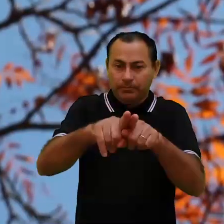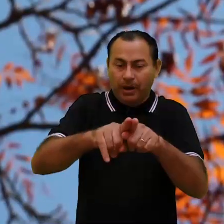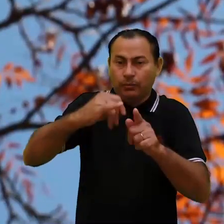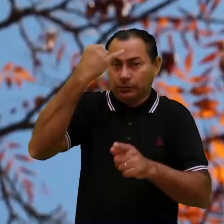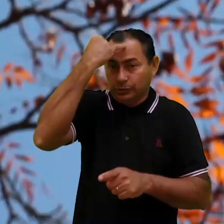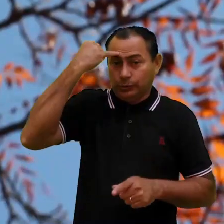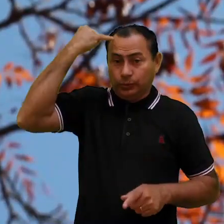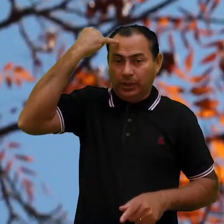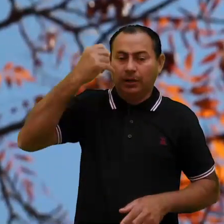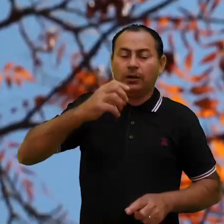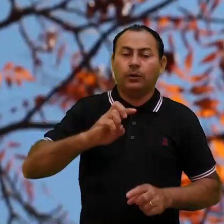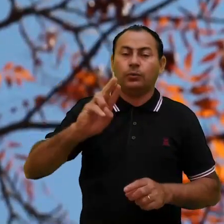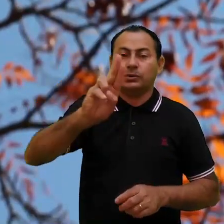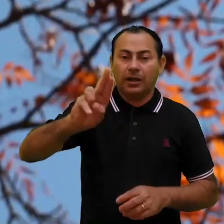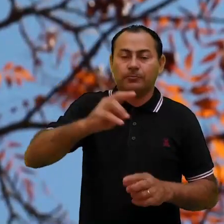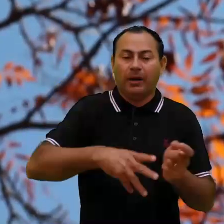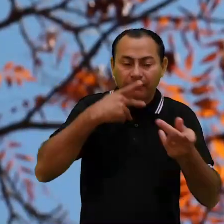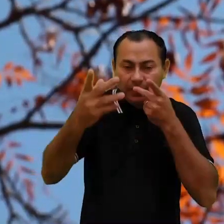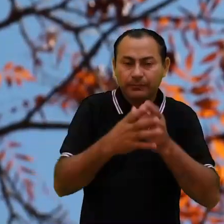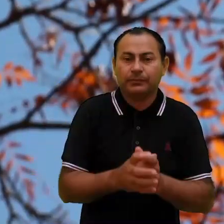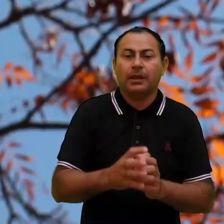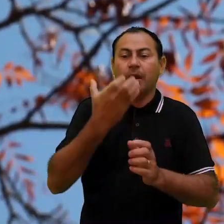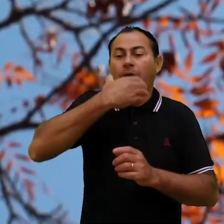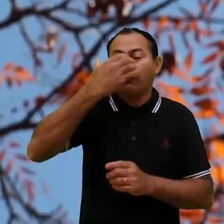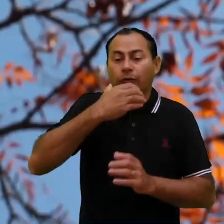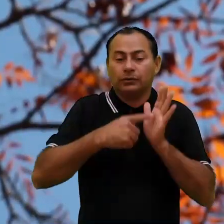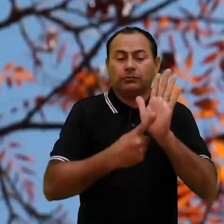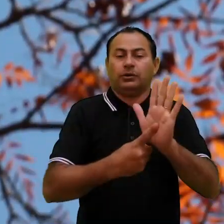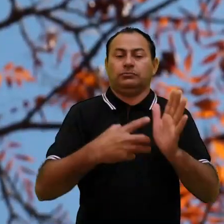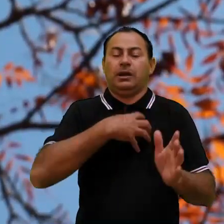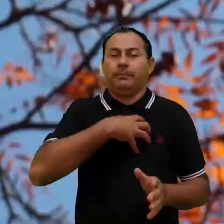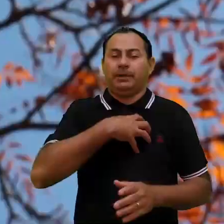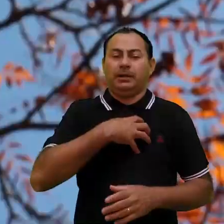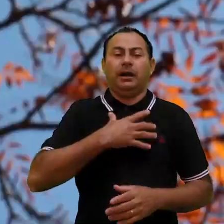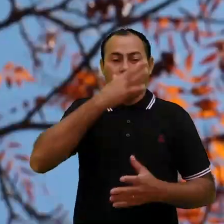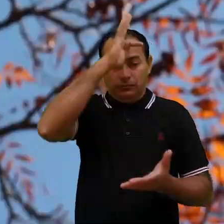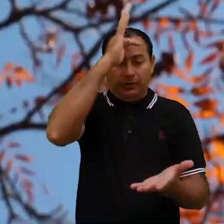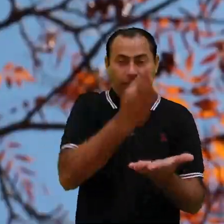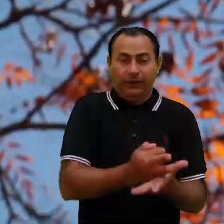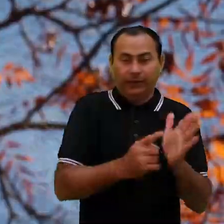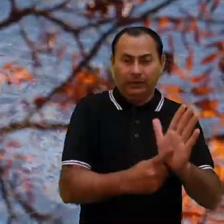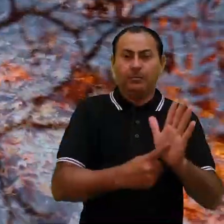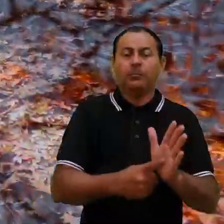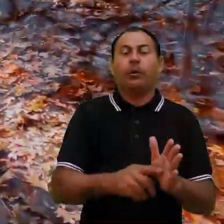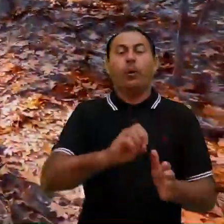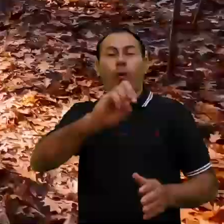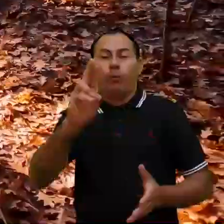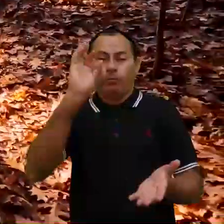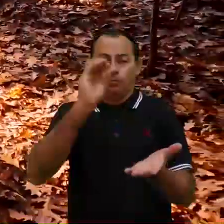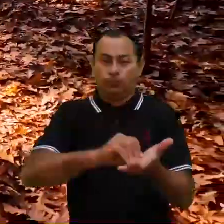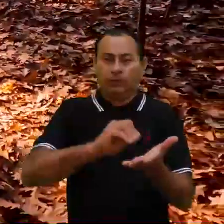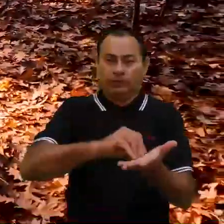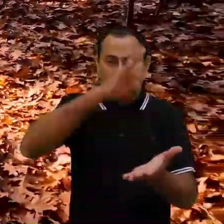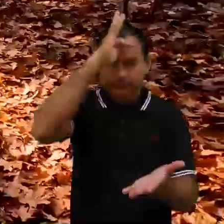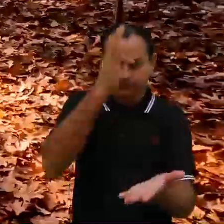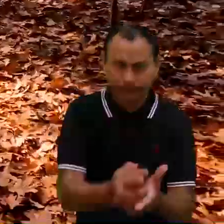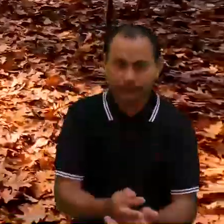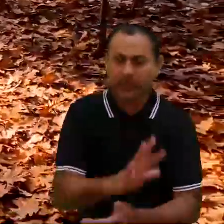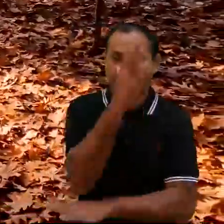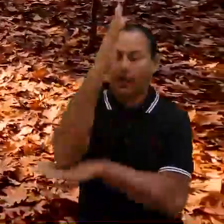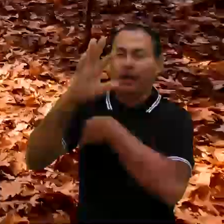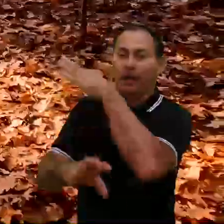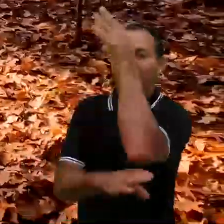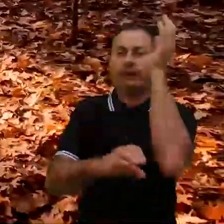usava sempre. O fruto demonstra o estado da fé da pessoa ou da falta de fé.